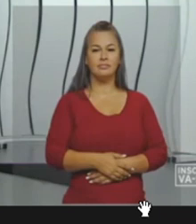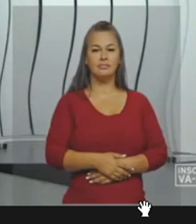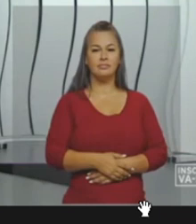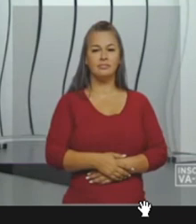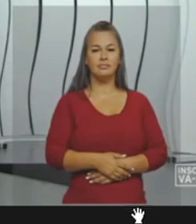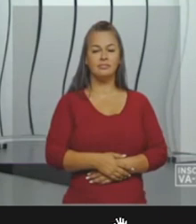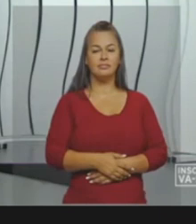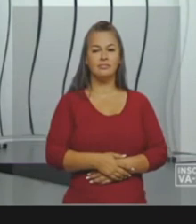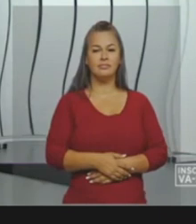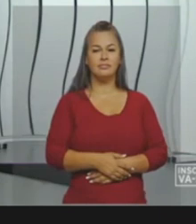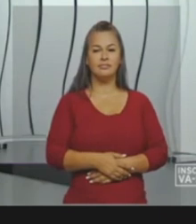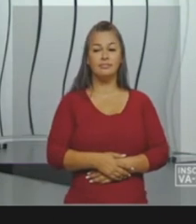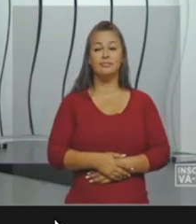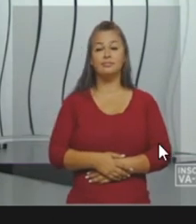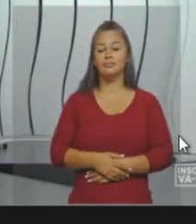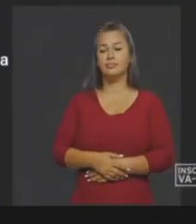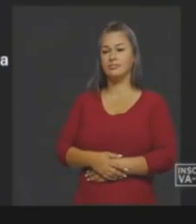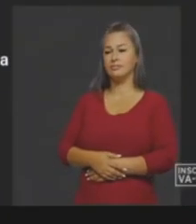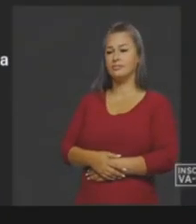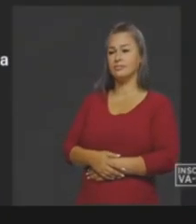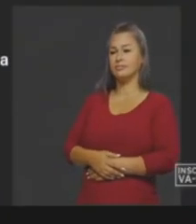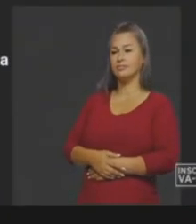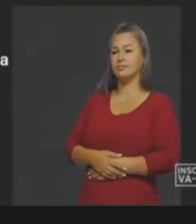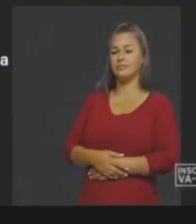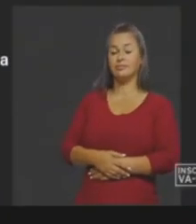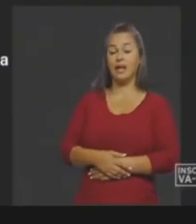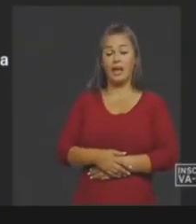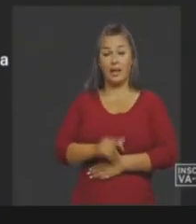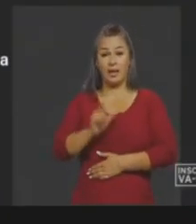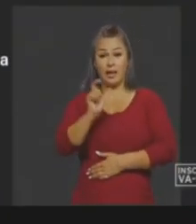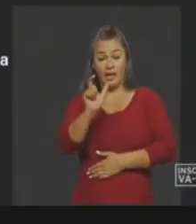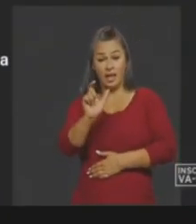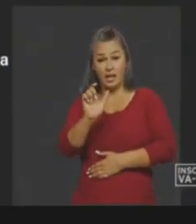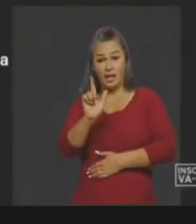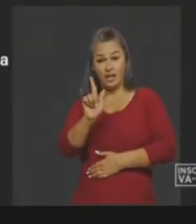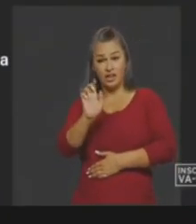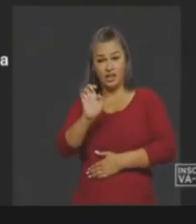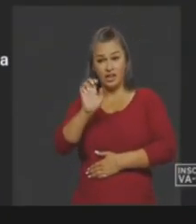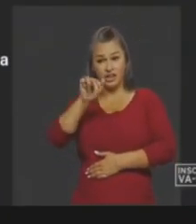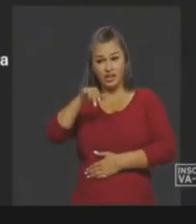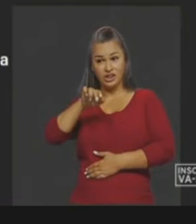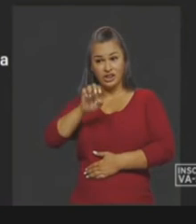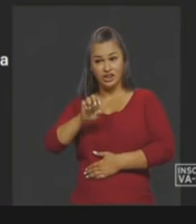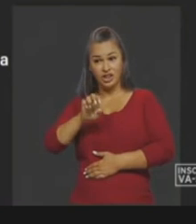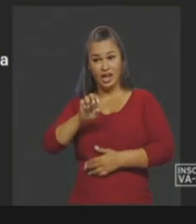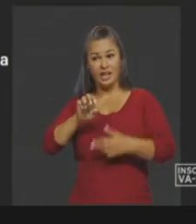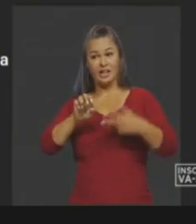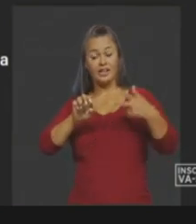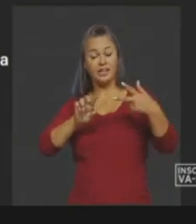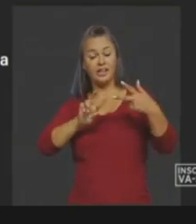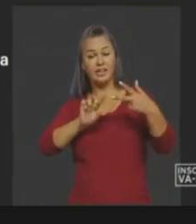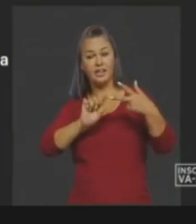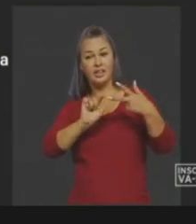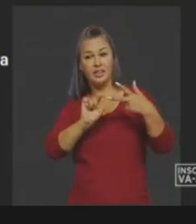Esses genes estão na forma de 3 alelos. Lembrando que I representa